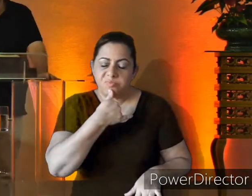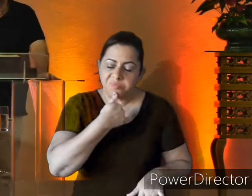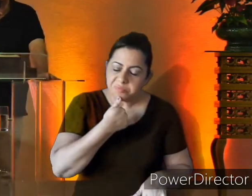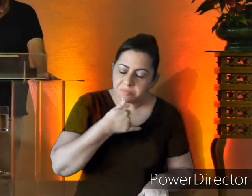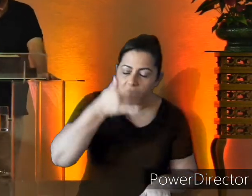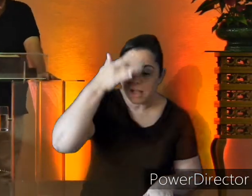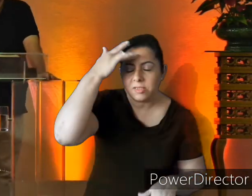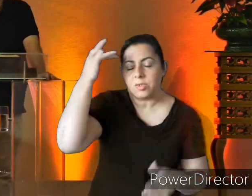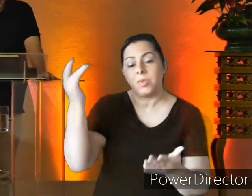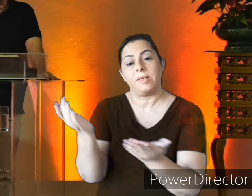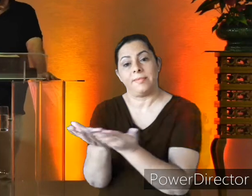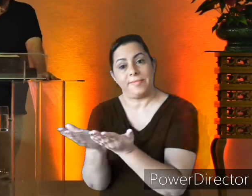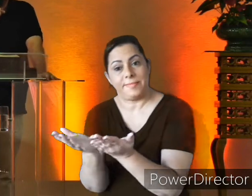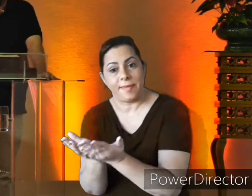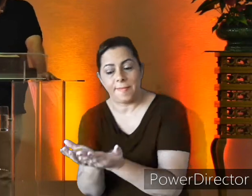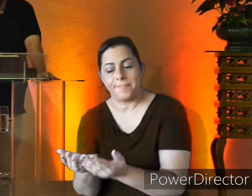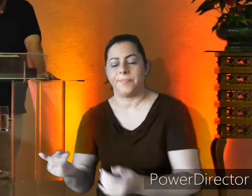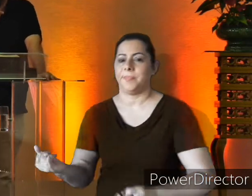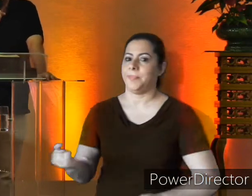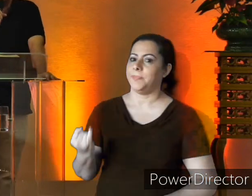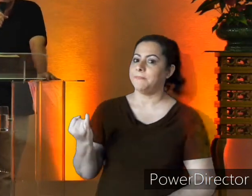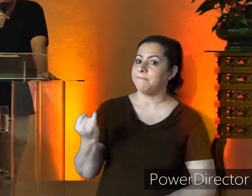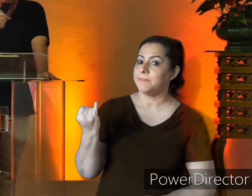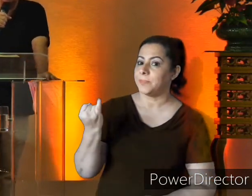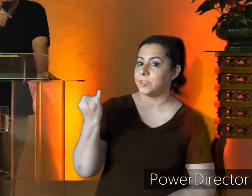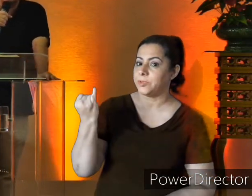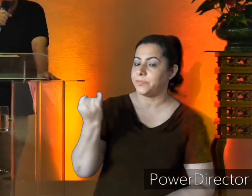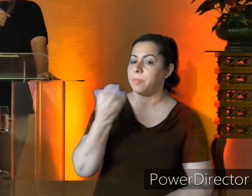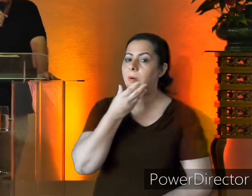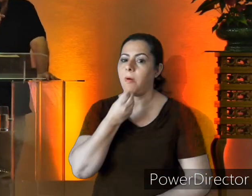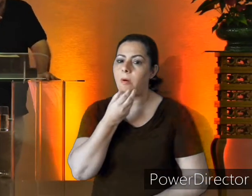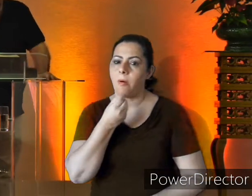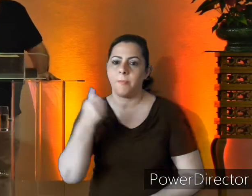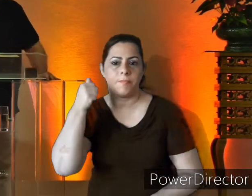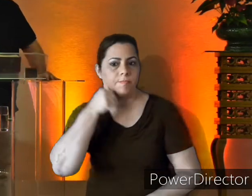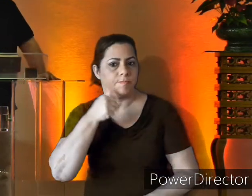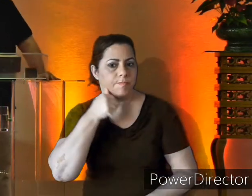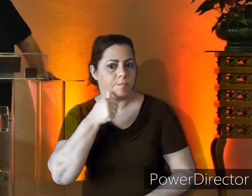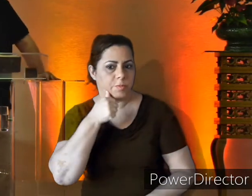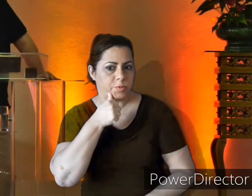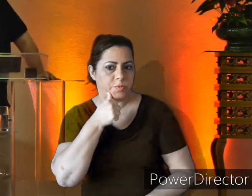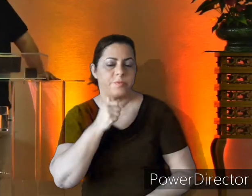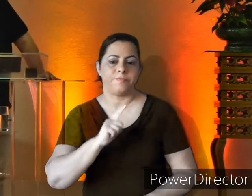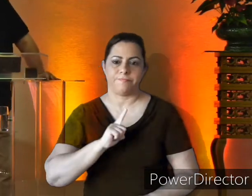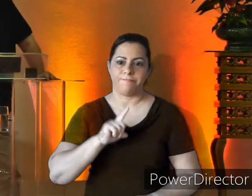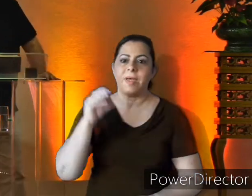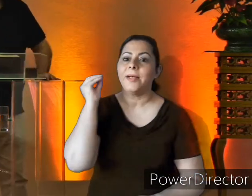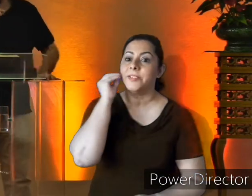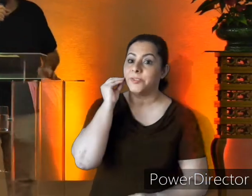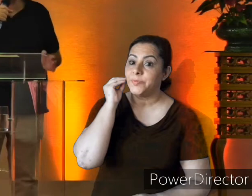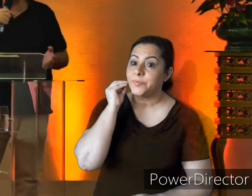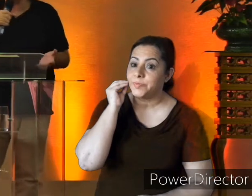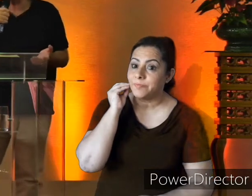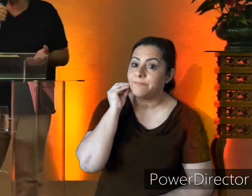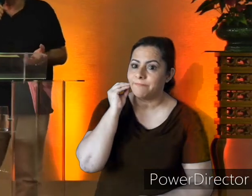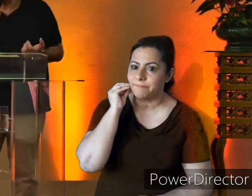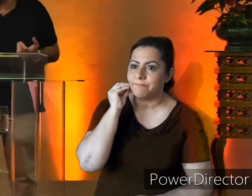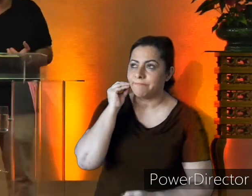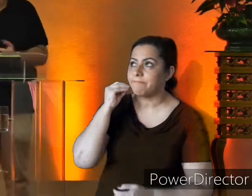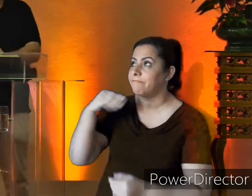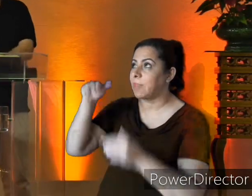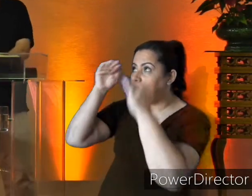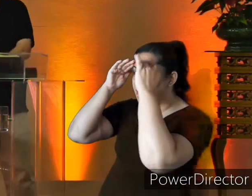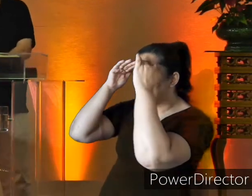muitas experiências, homens com ministérios tremendos, mulheres com ministérios tremendos, em algum momento de suas